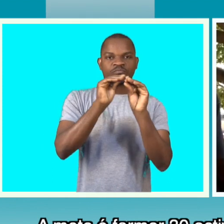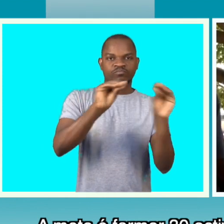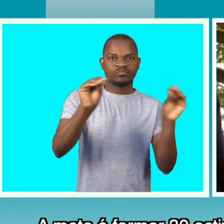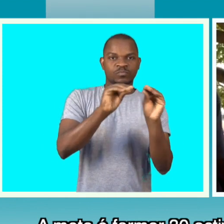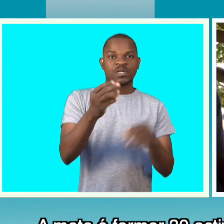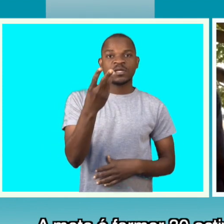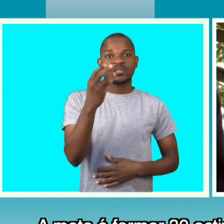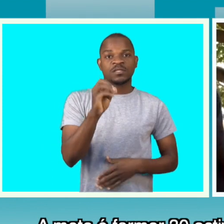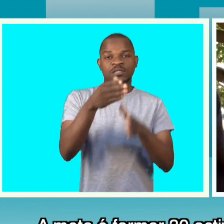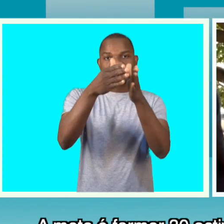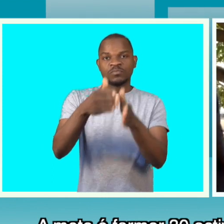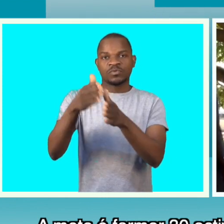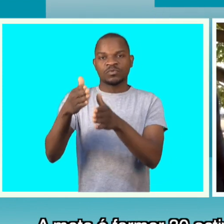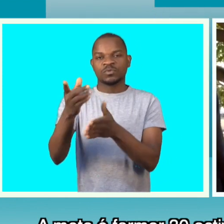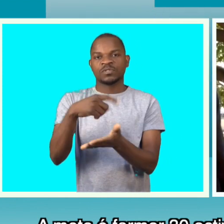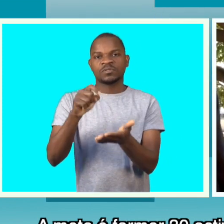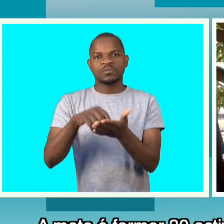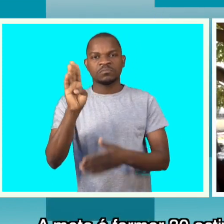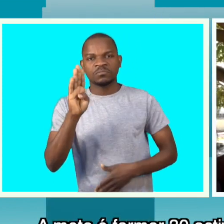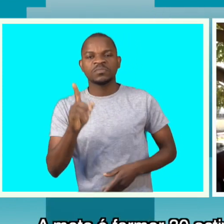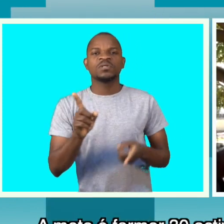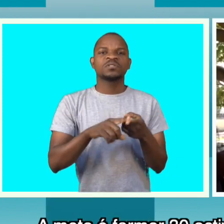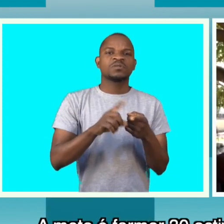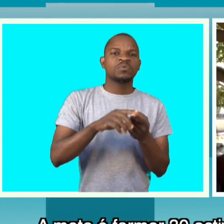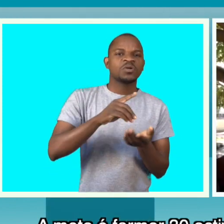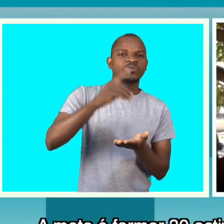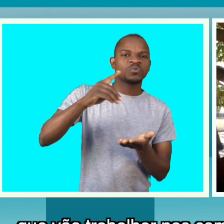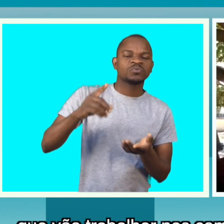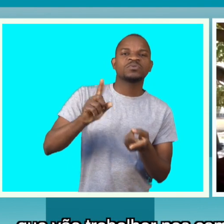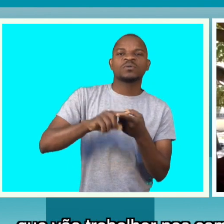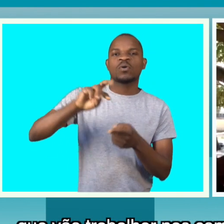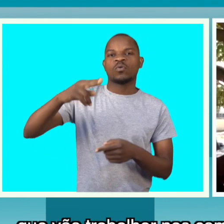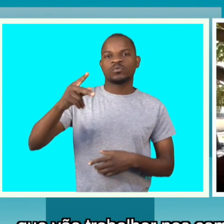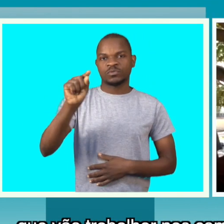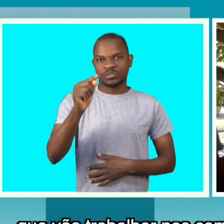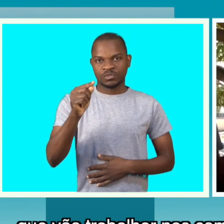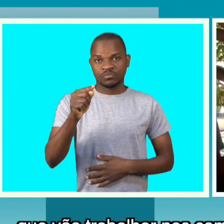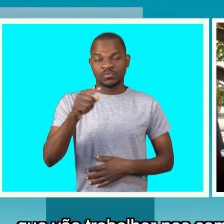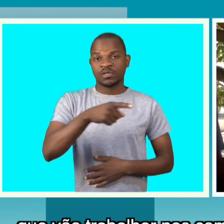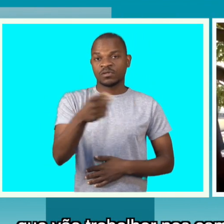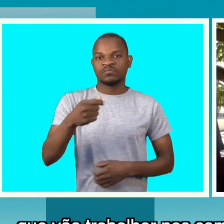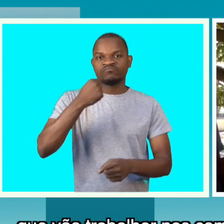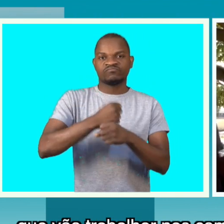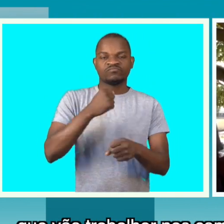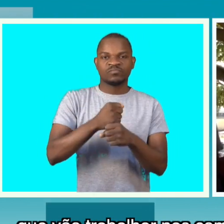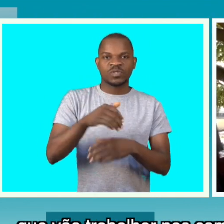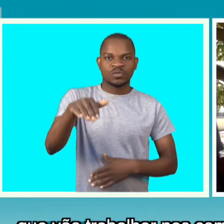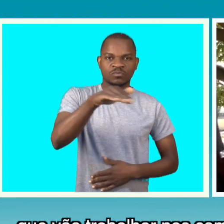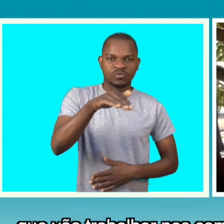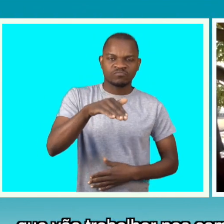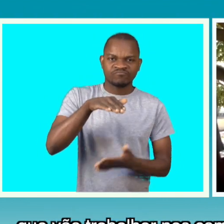de formar 30 ativistas, da Beira, do Dondo e do Búzio, e que esses ativistas vão trabalhar dentro das comunidades